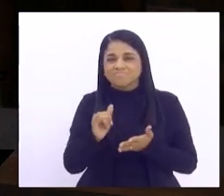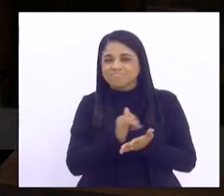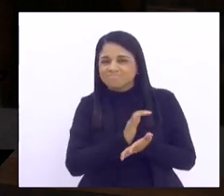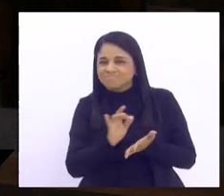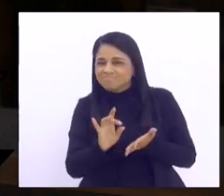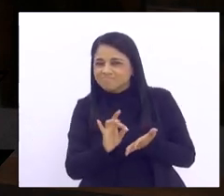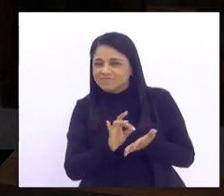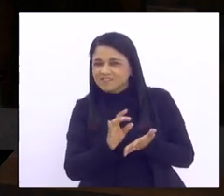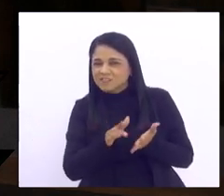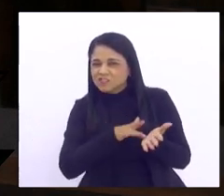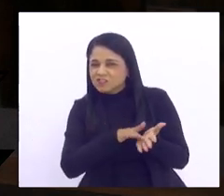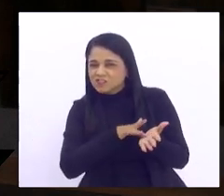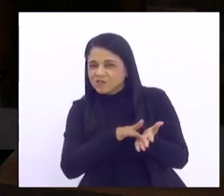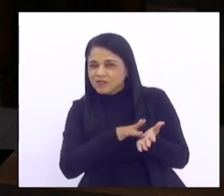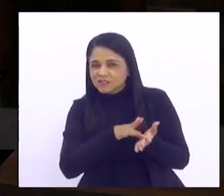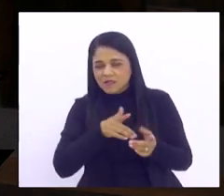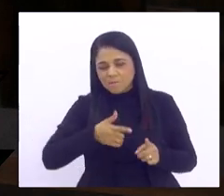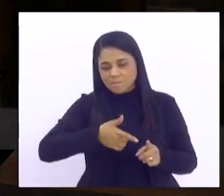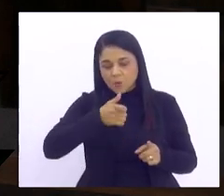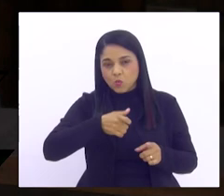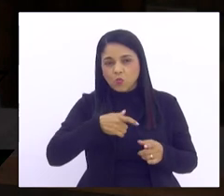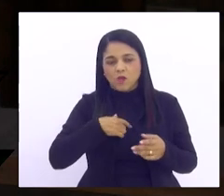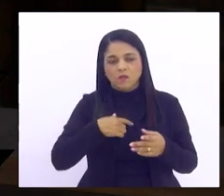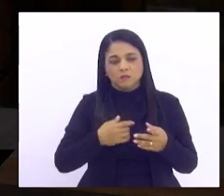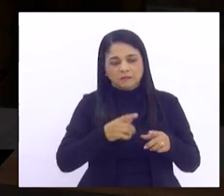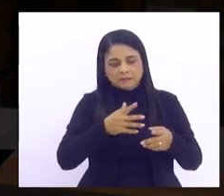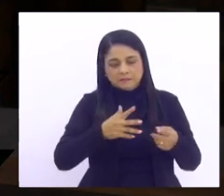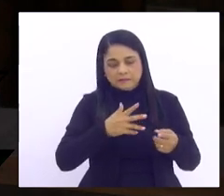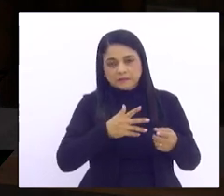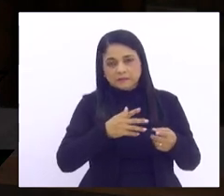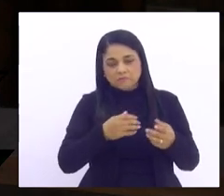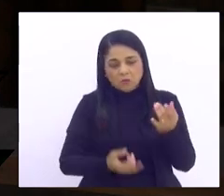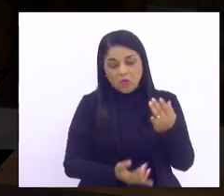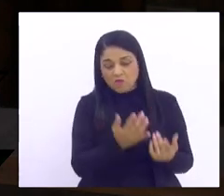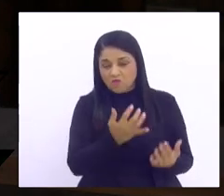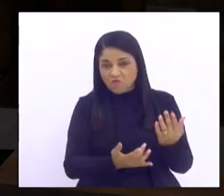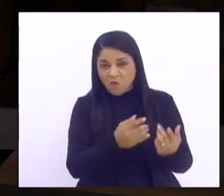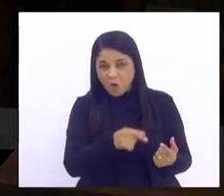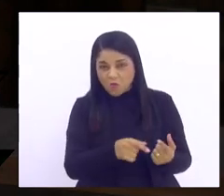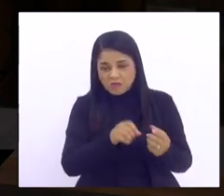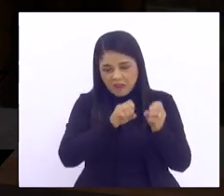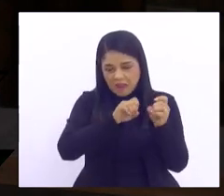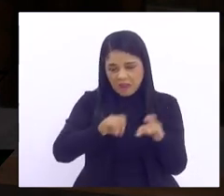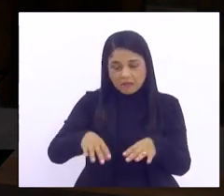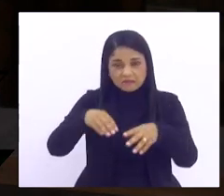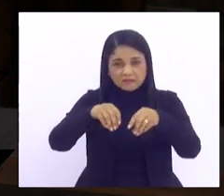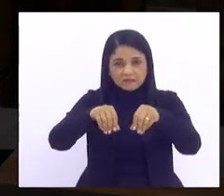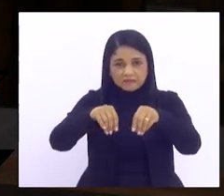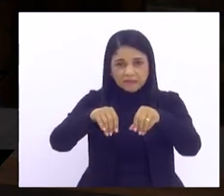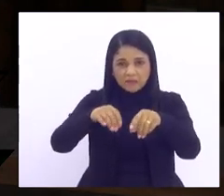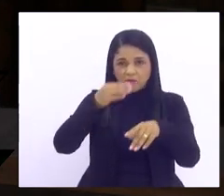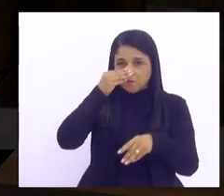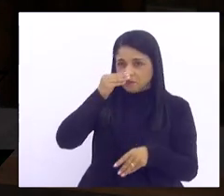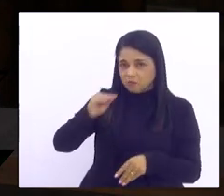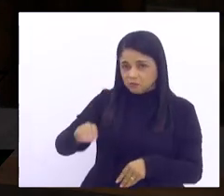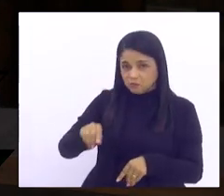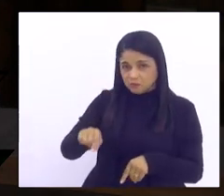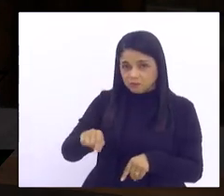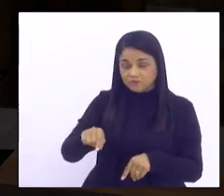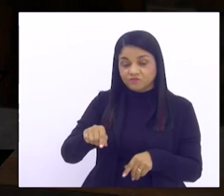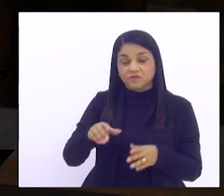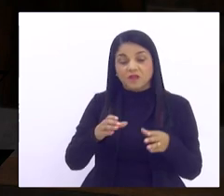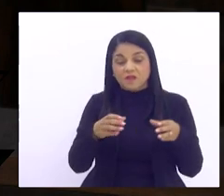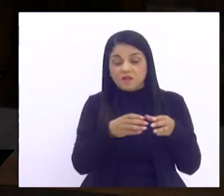esquartejaram o cadáver, botaram fogo e jogaram num terreno baldio. O Supremo botou em liberdade essa quadrilha